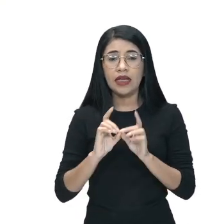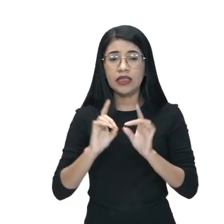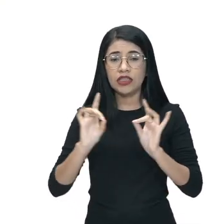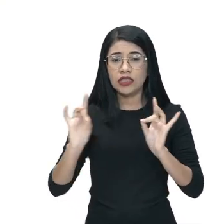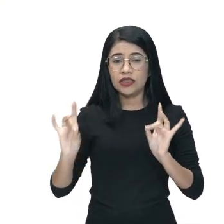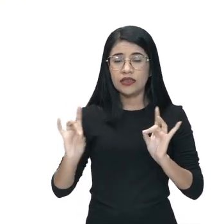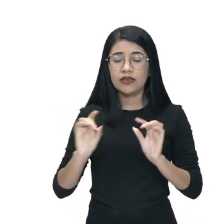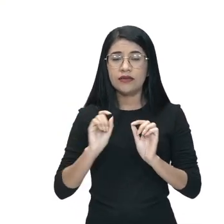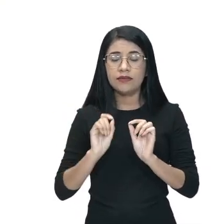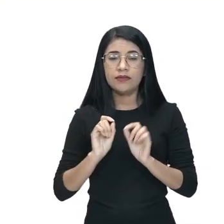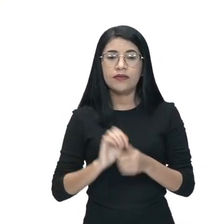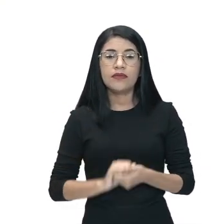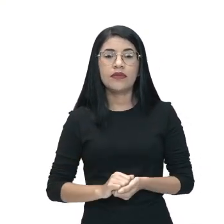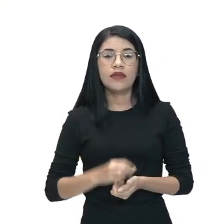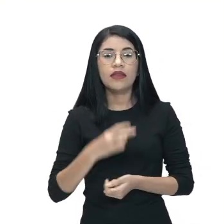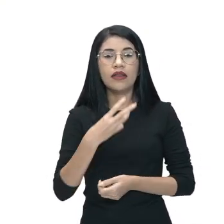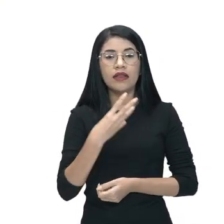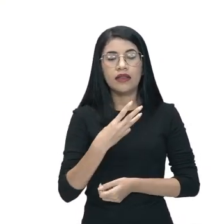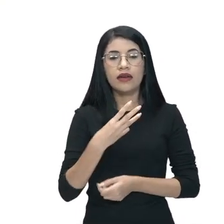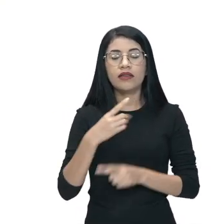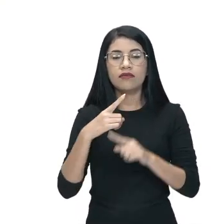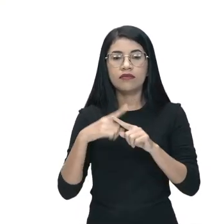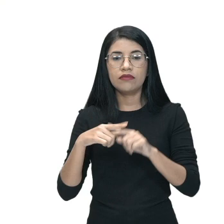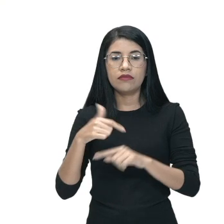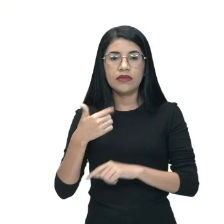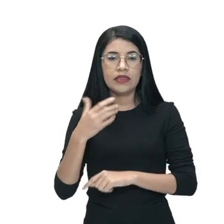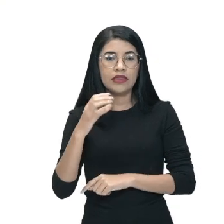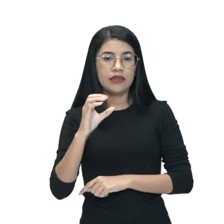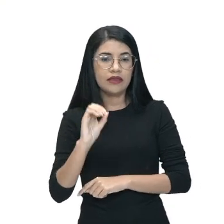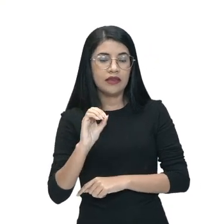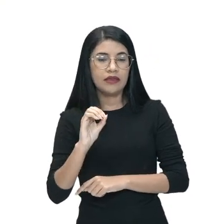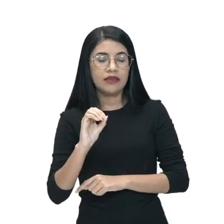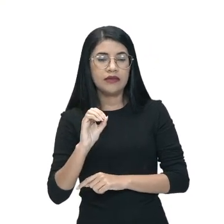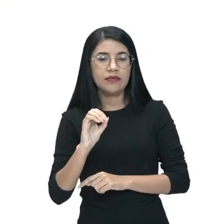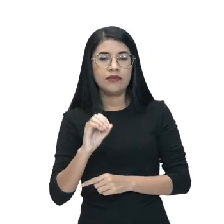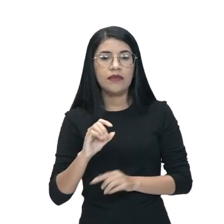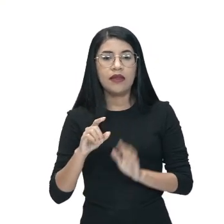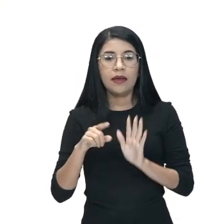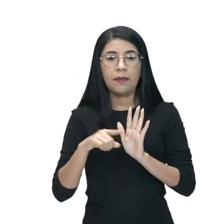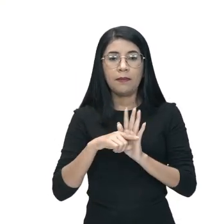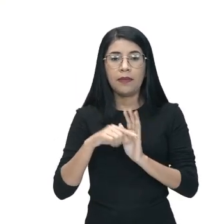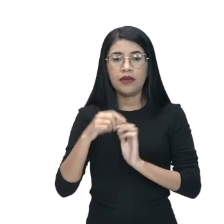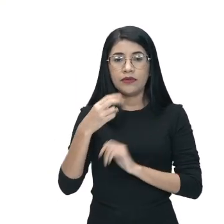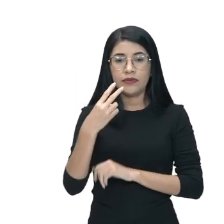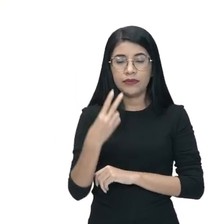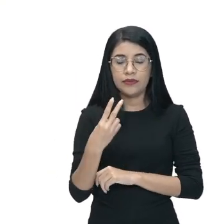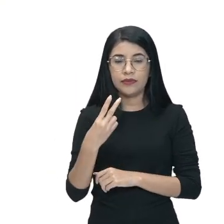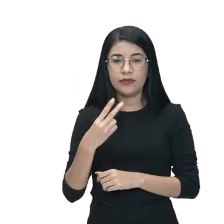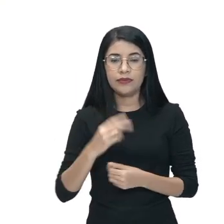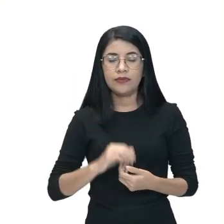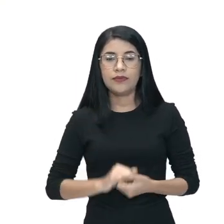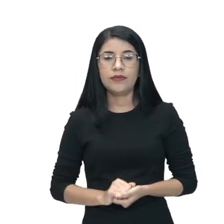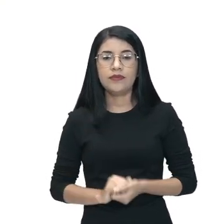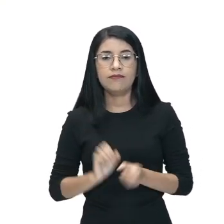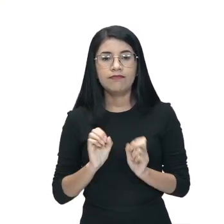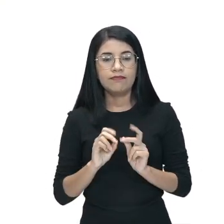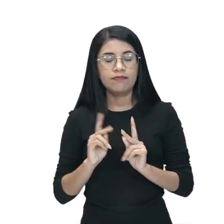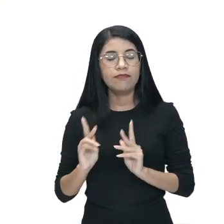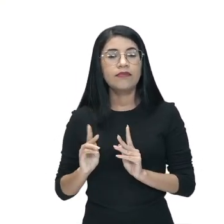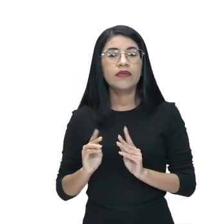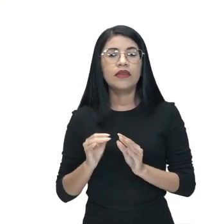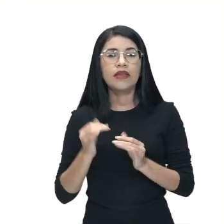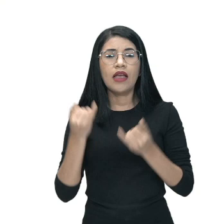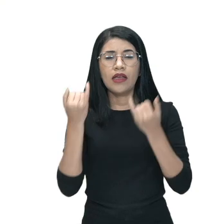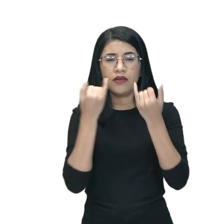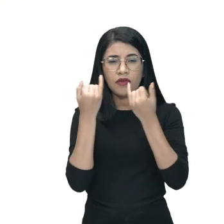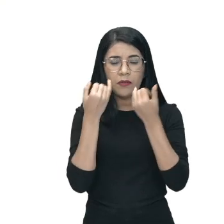distância 3 vezes 10 elevado a menos 2, tá bom? Aí os dados que